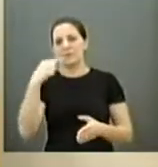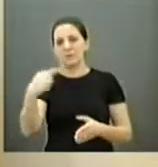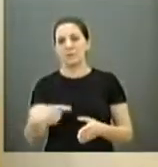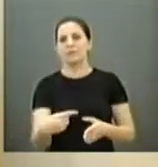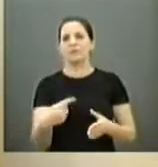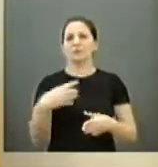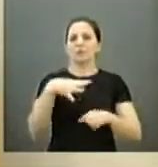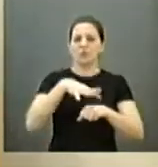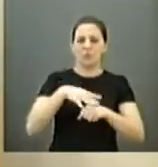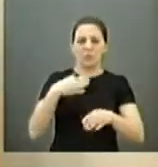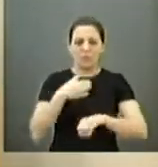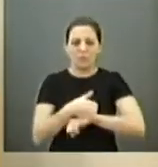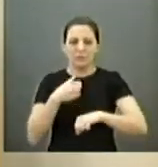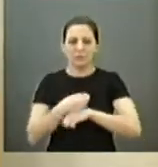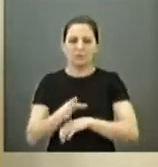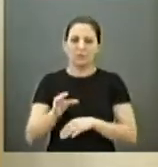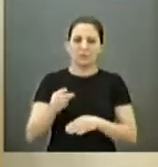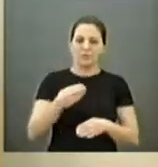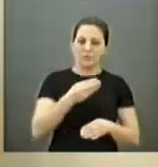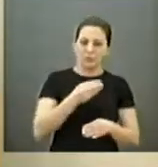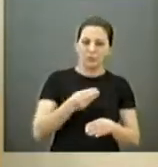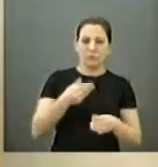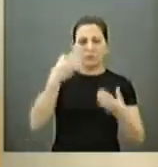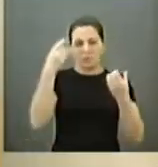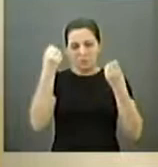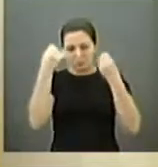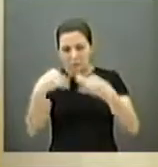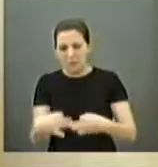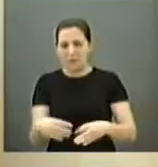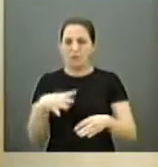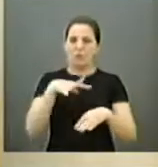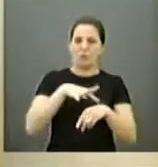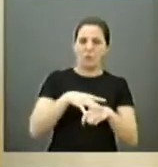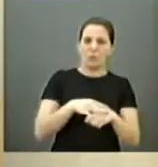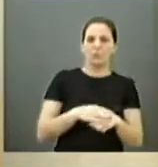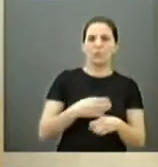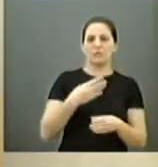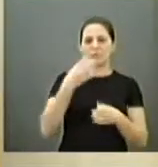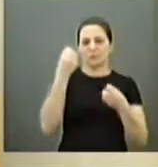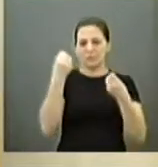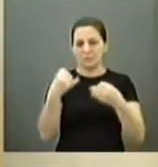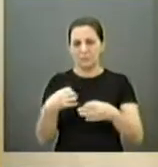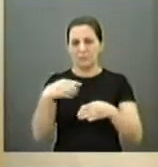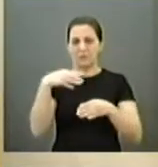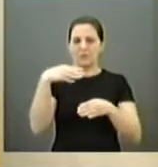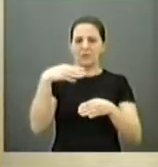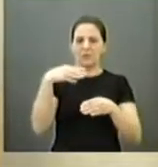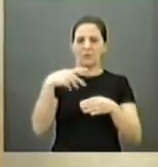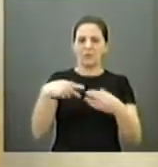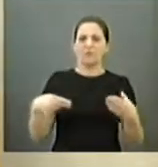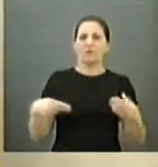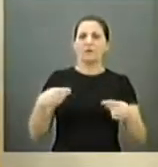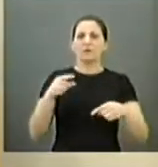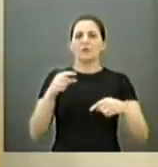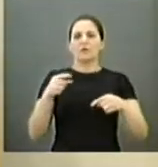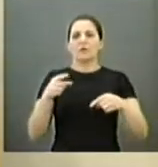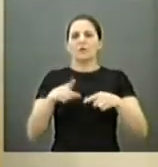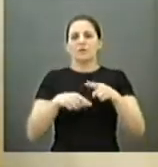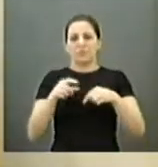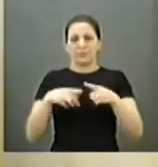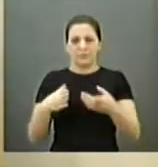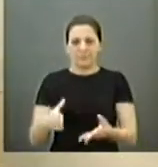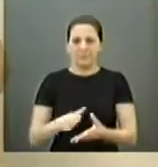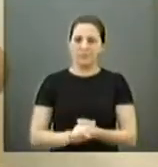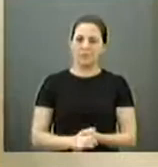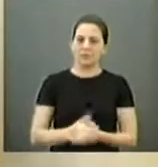consulta médica e o devido diagnóstico para poder fundamentar a solicitação do procedimento de alta complexidade. Dessa relação